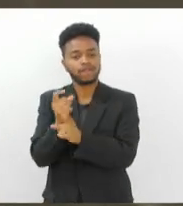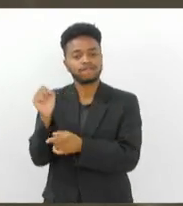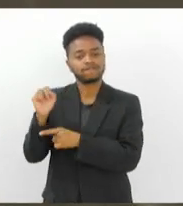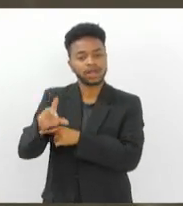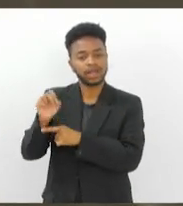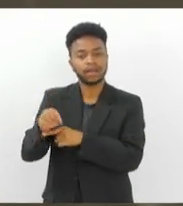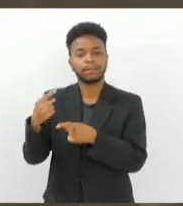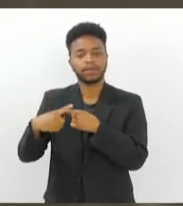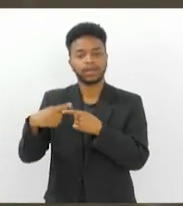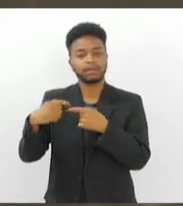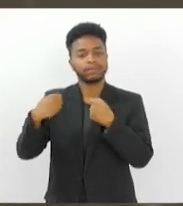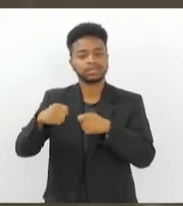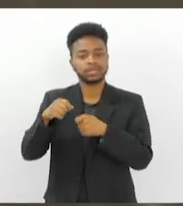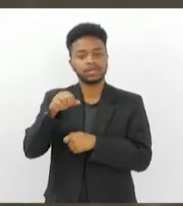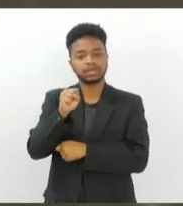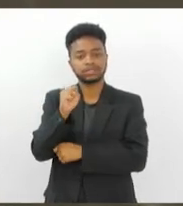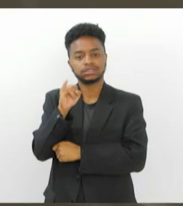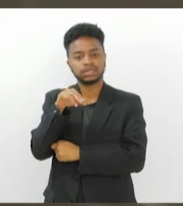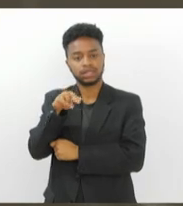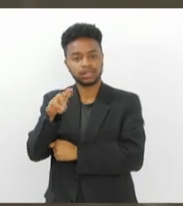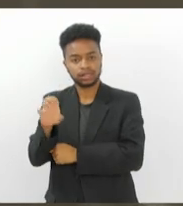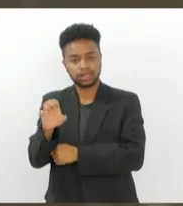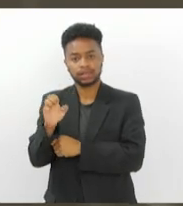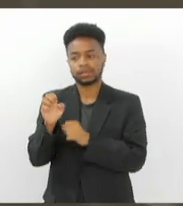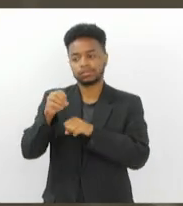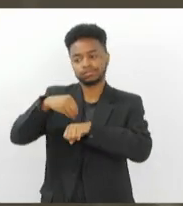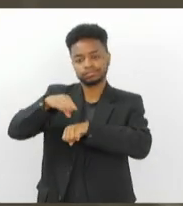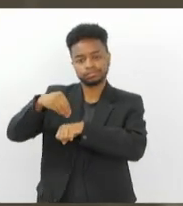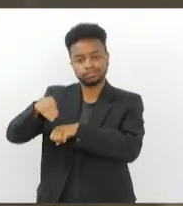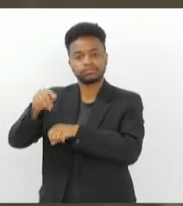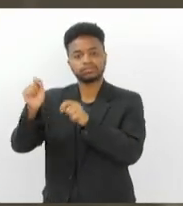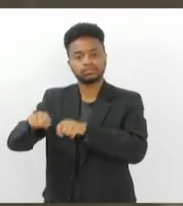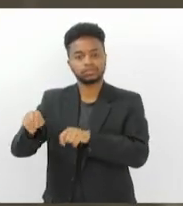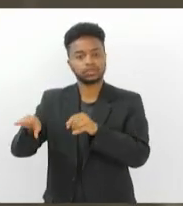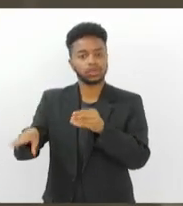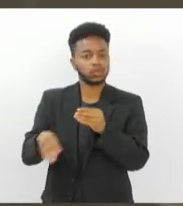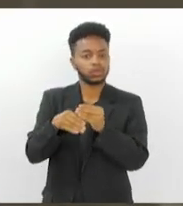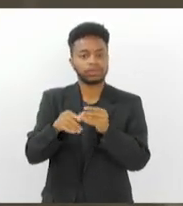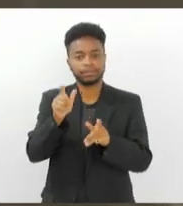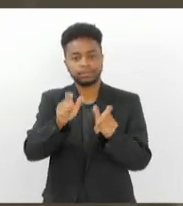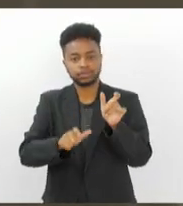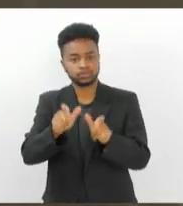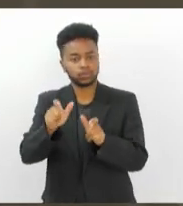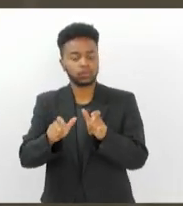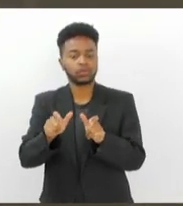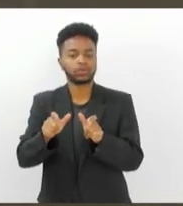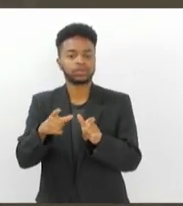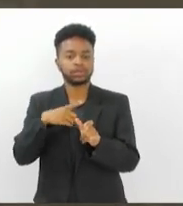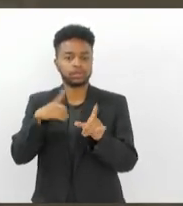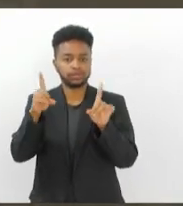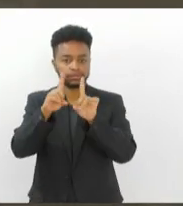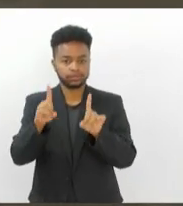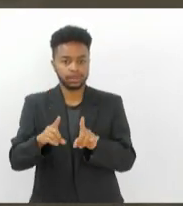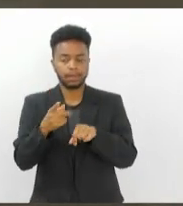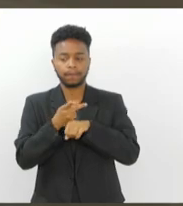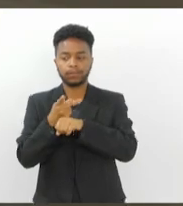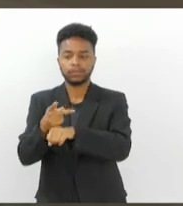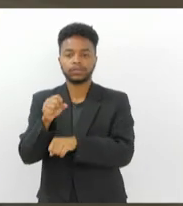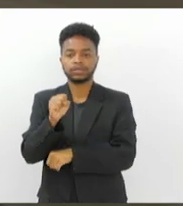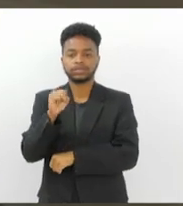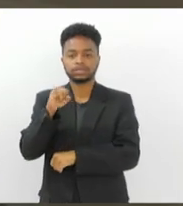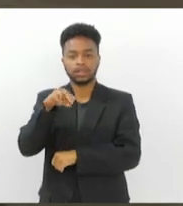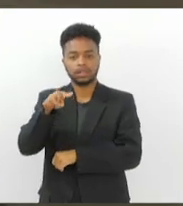alimentar o os cines para as pessoas procurarem os cines incluindo também as pessoas com deficiência eh procurarem o cine e